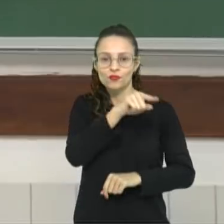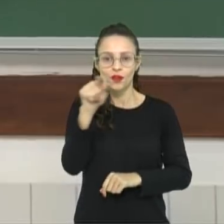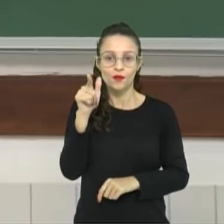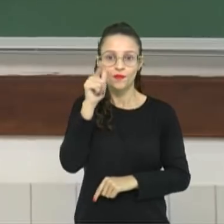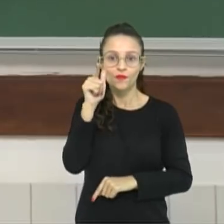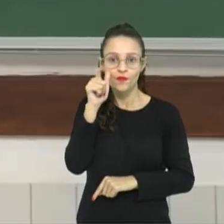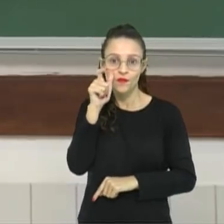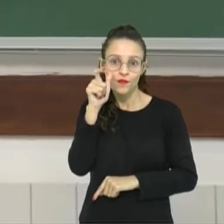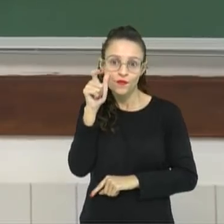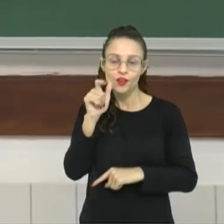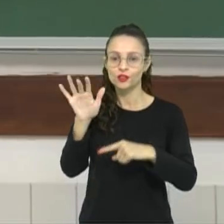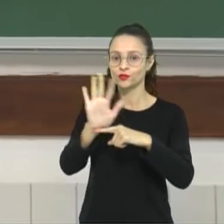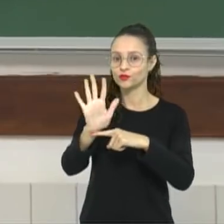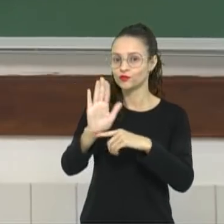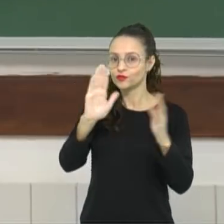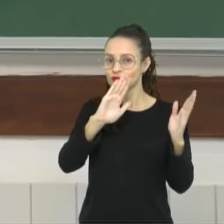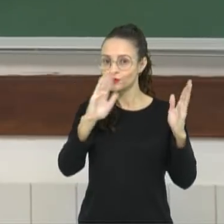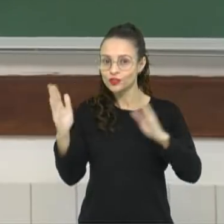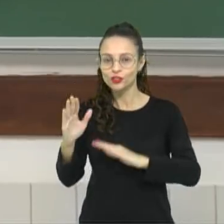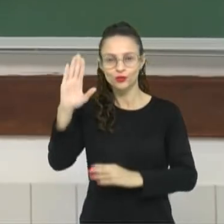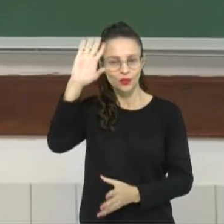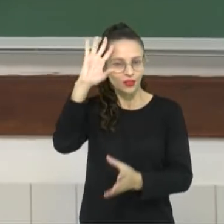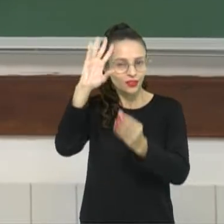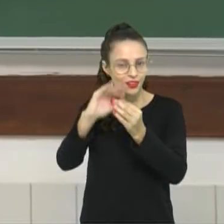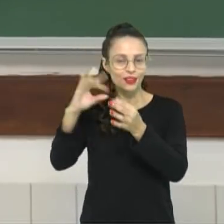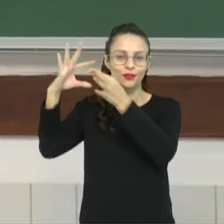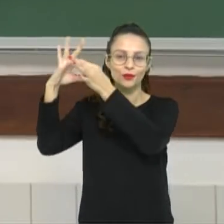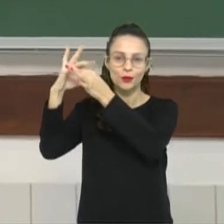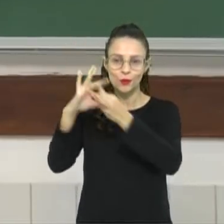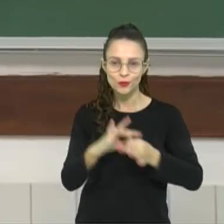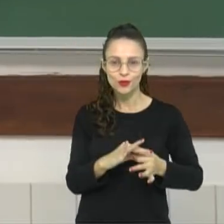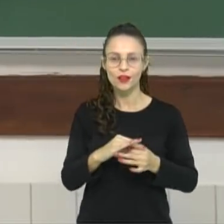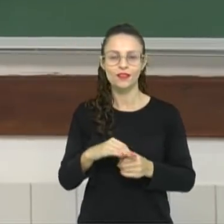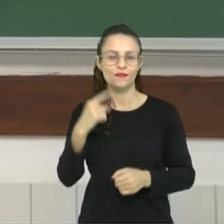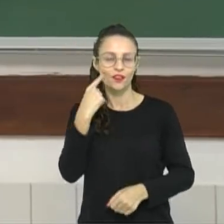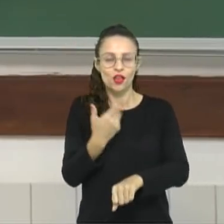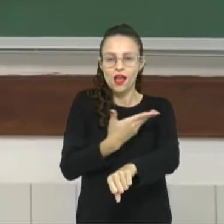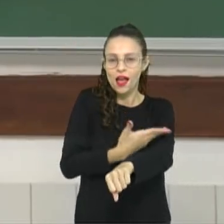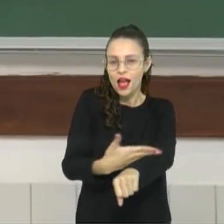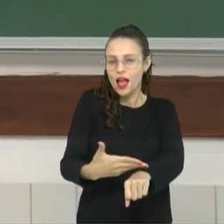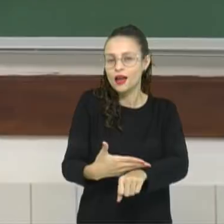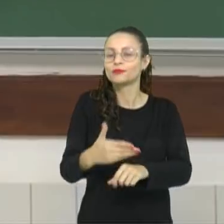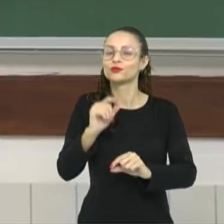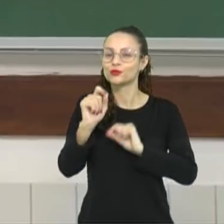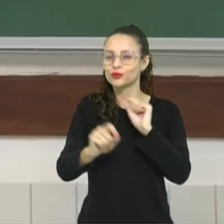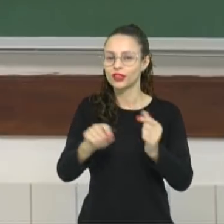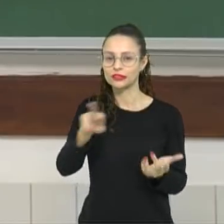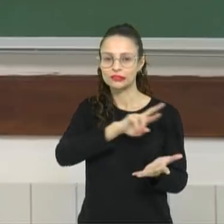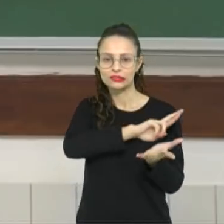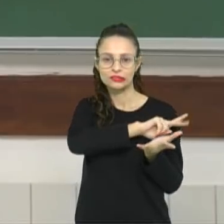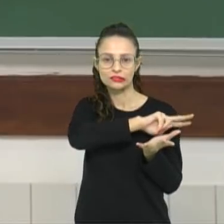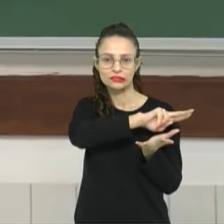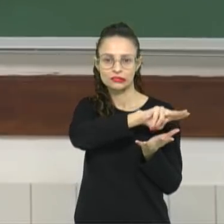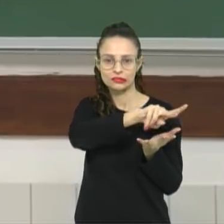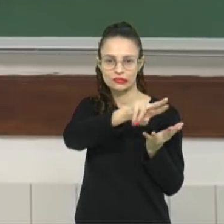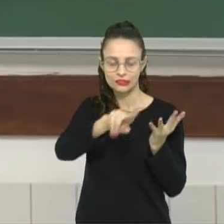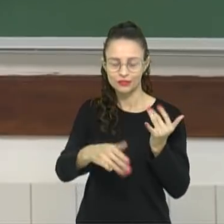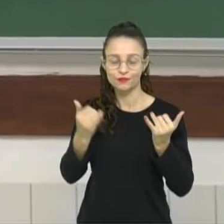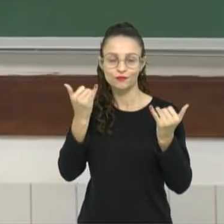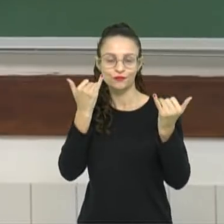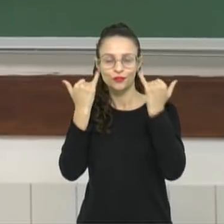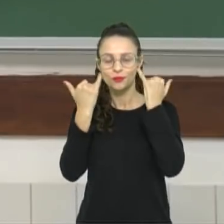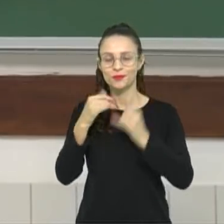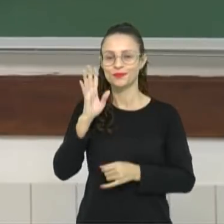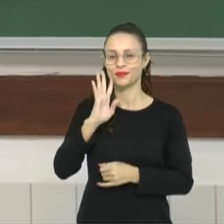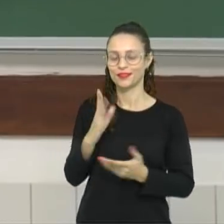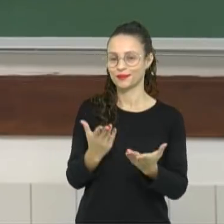vídeos, entendam a contextualização, vejam os hábitos, os costumes. Então traz uma quantidade aí de informações bem